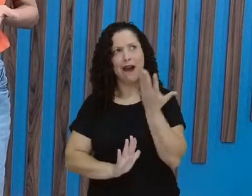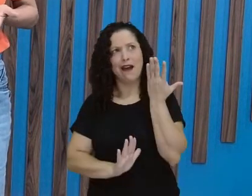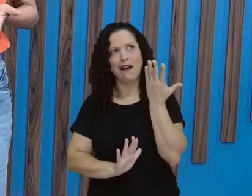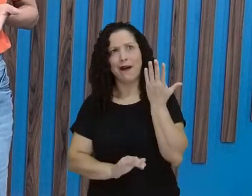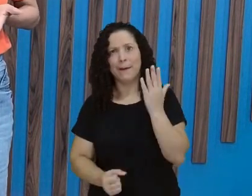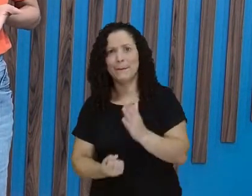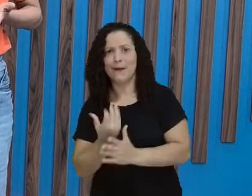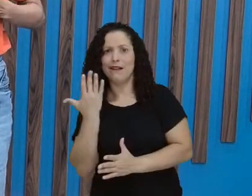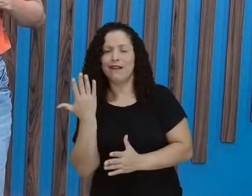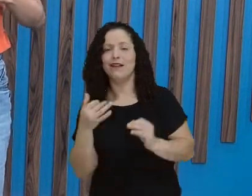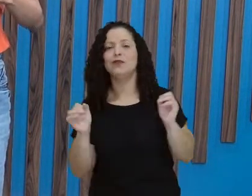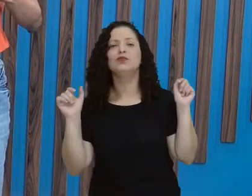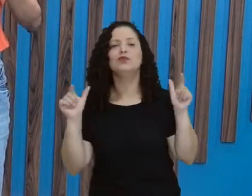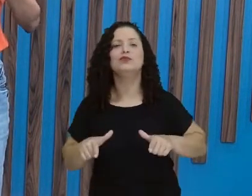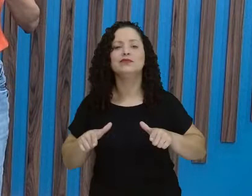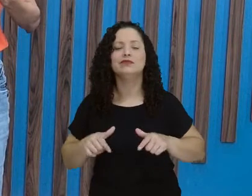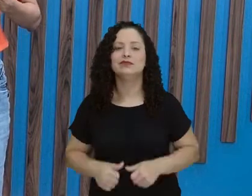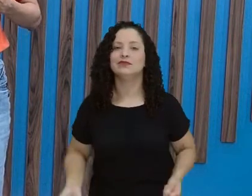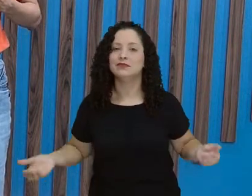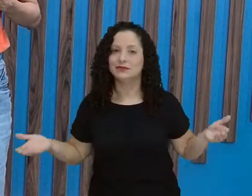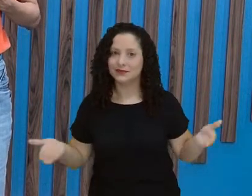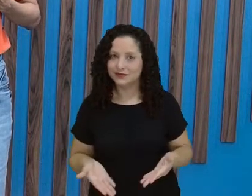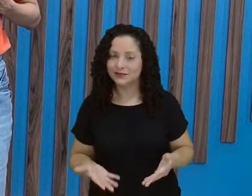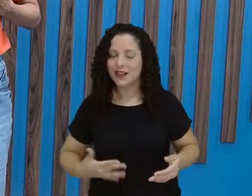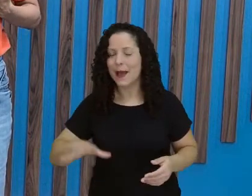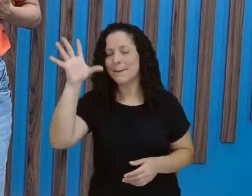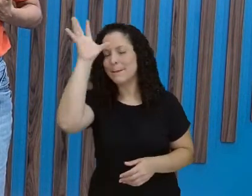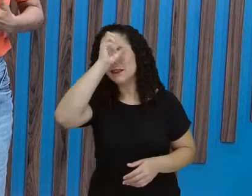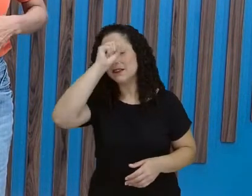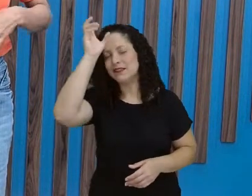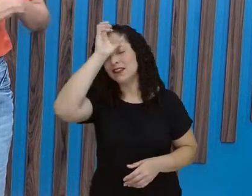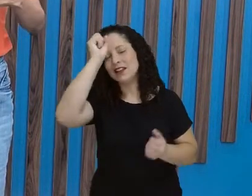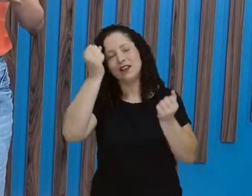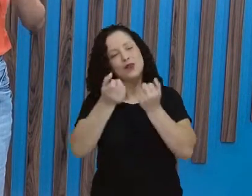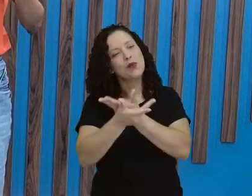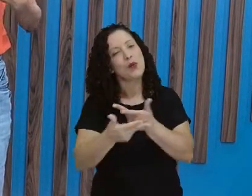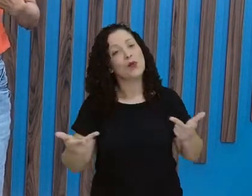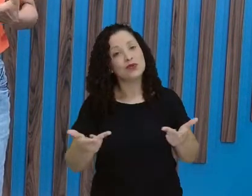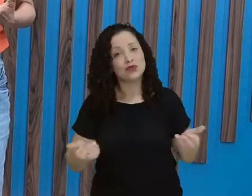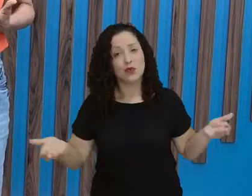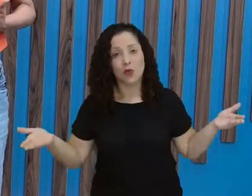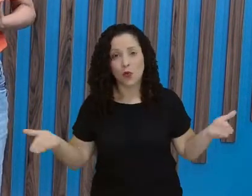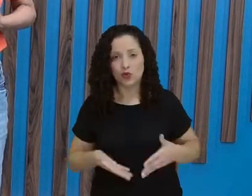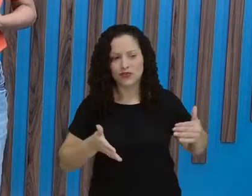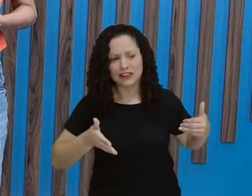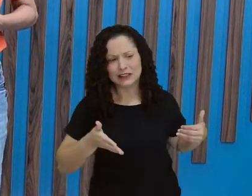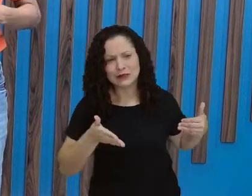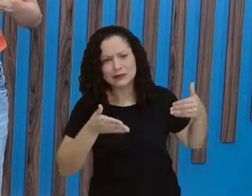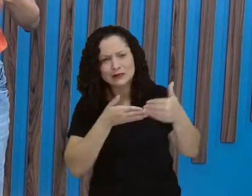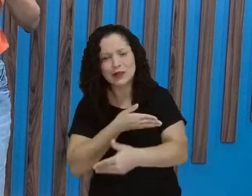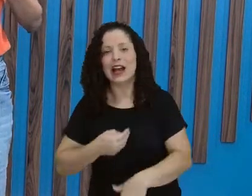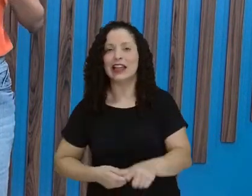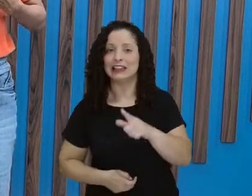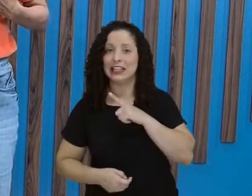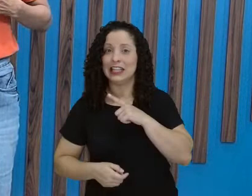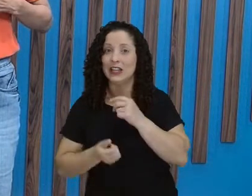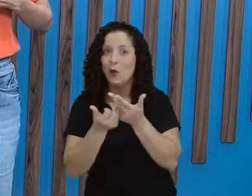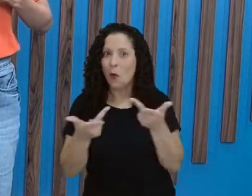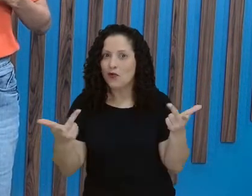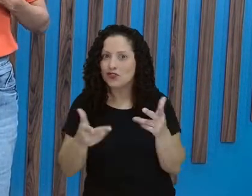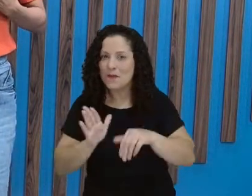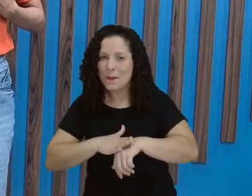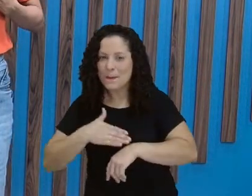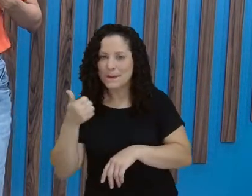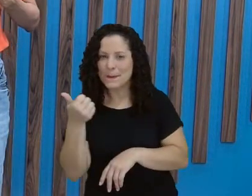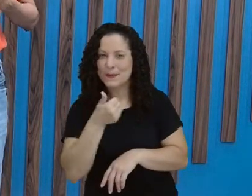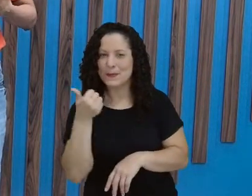Aprendemos tantas coisas e hoje a gente vai continuar aprendendo, porque tem muita coisa boa para a gente aprender com